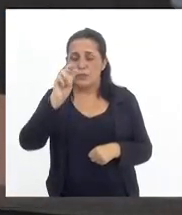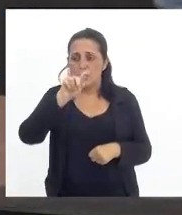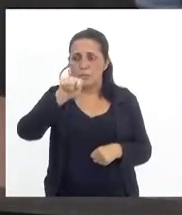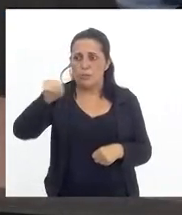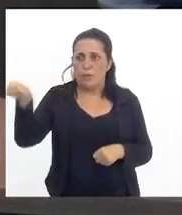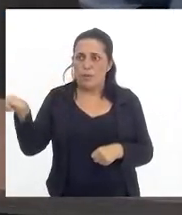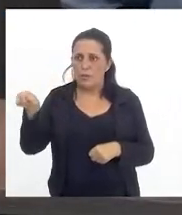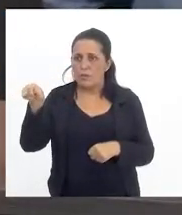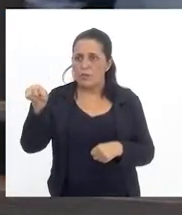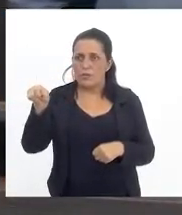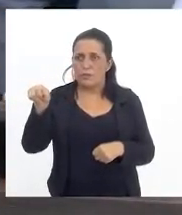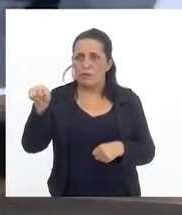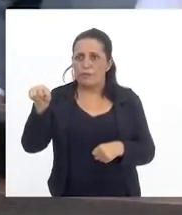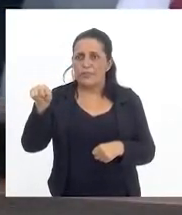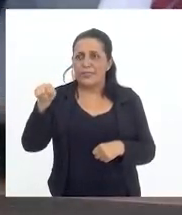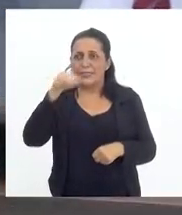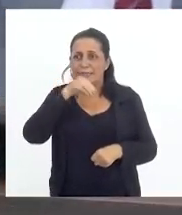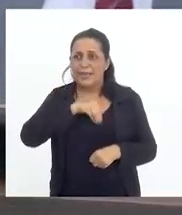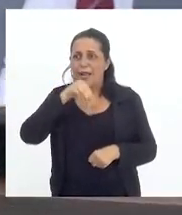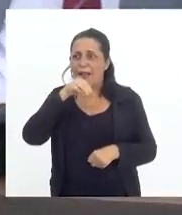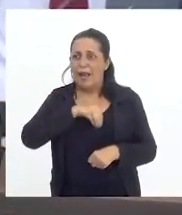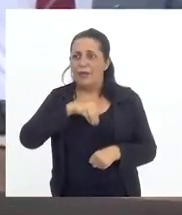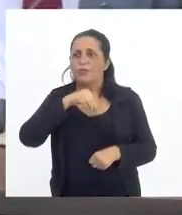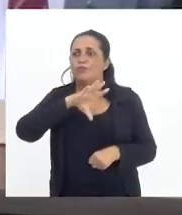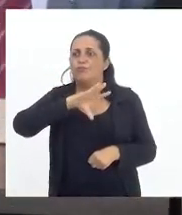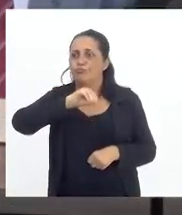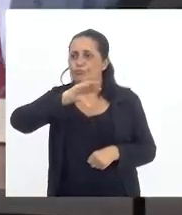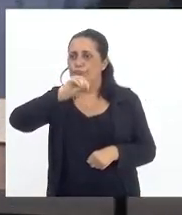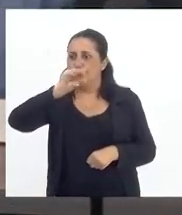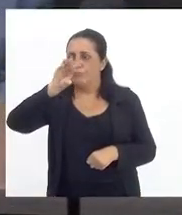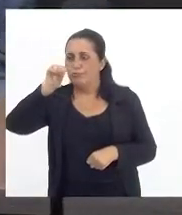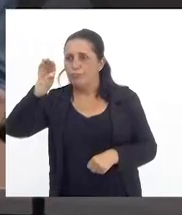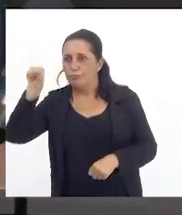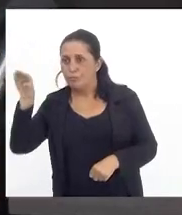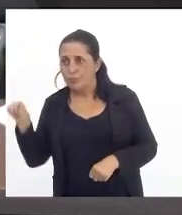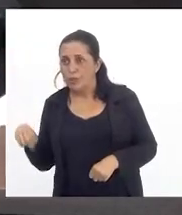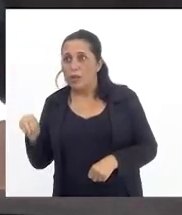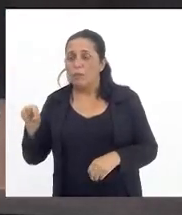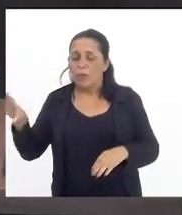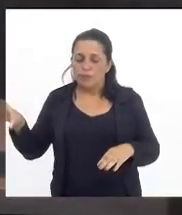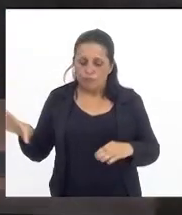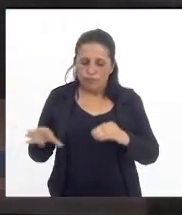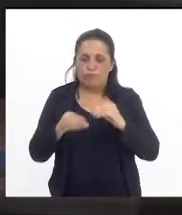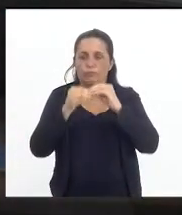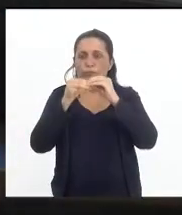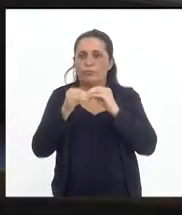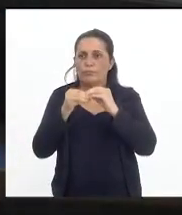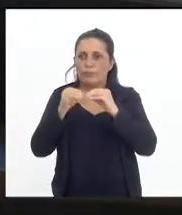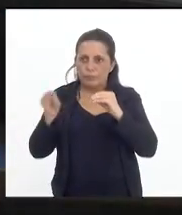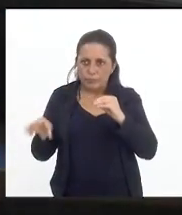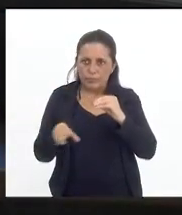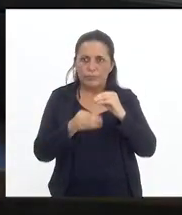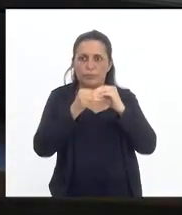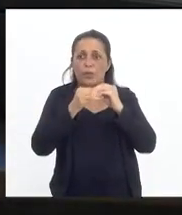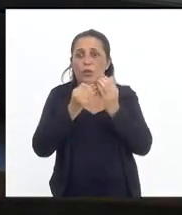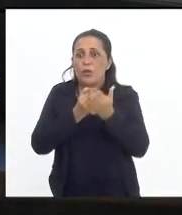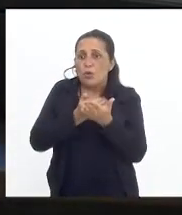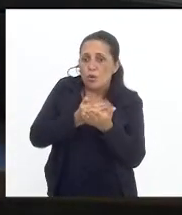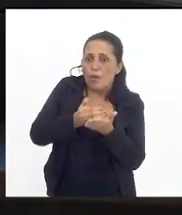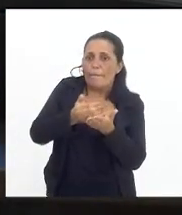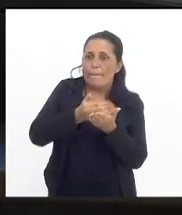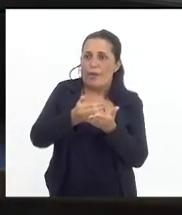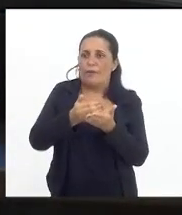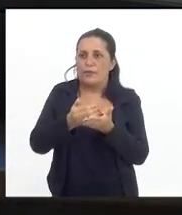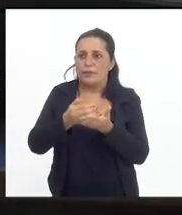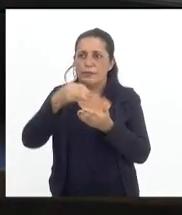meses chegamos a ter cinco meses de salários atrasados então para recompor a medida que a gente começa